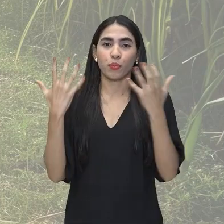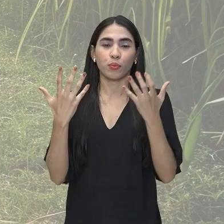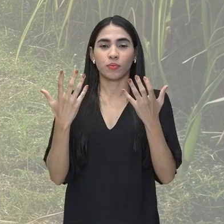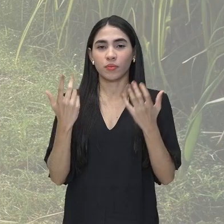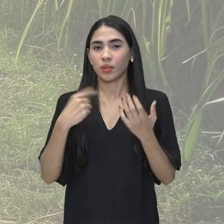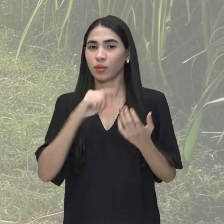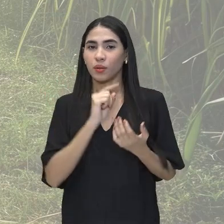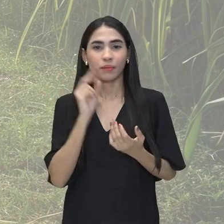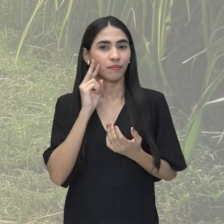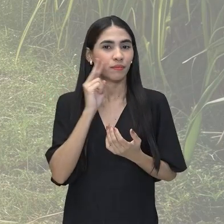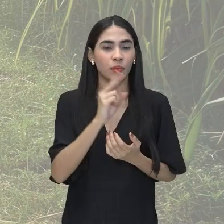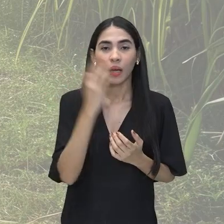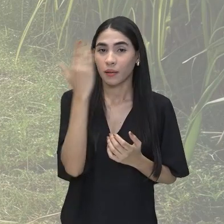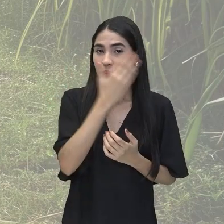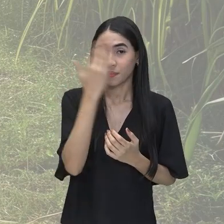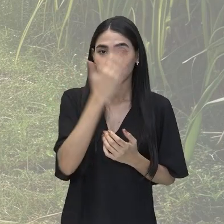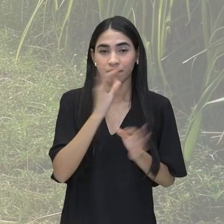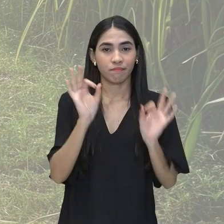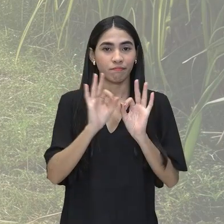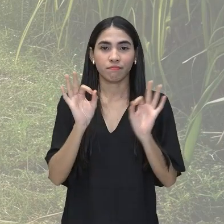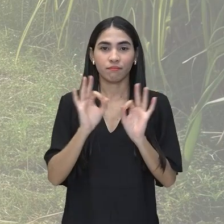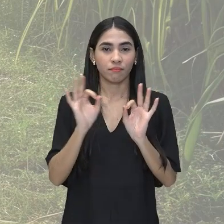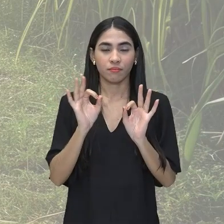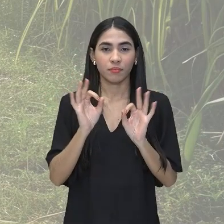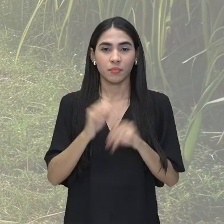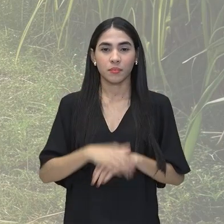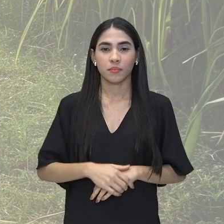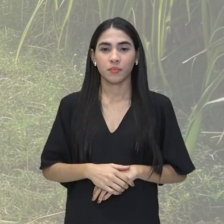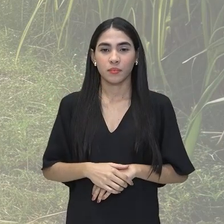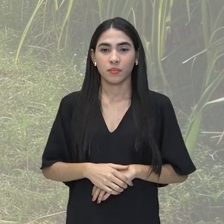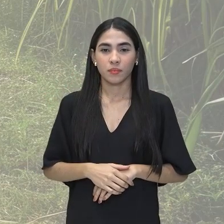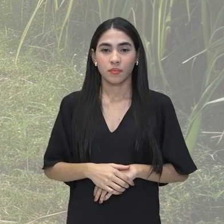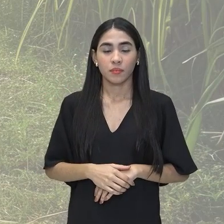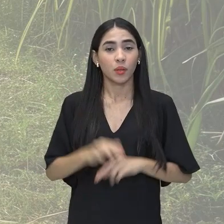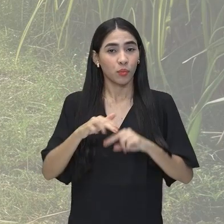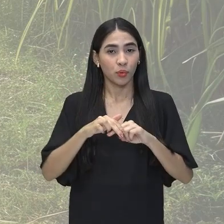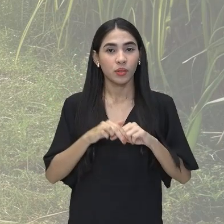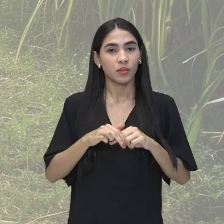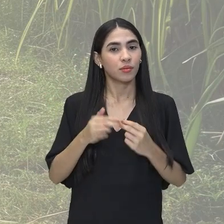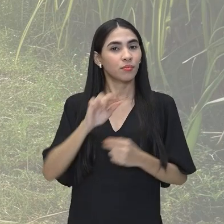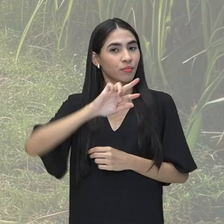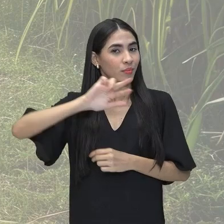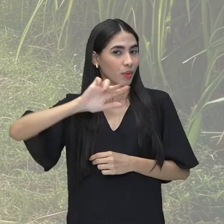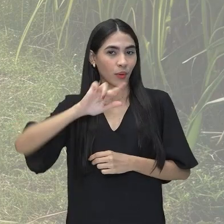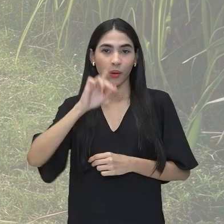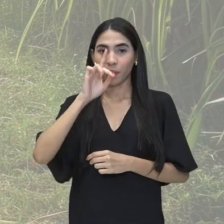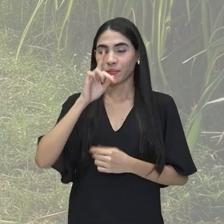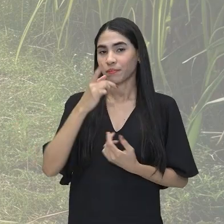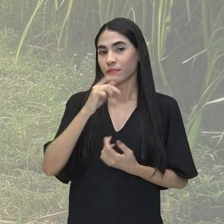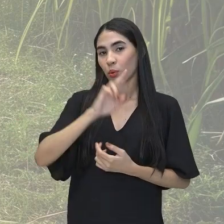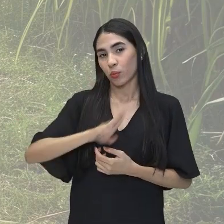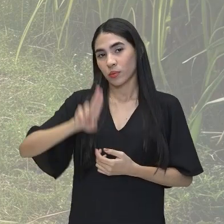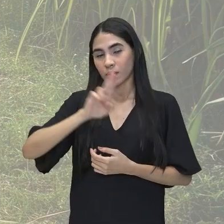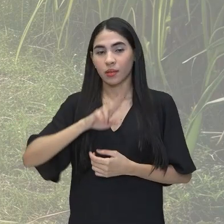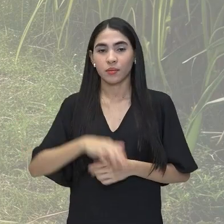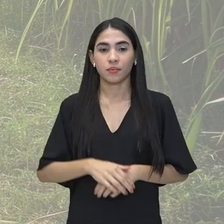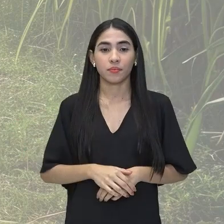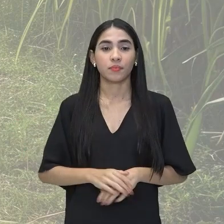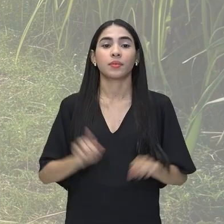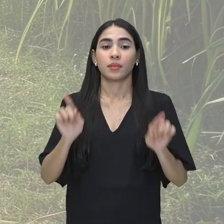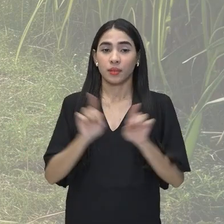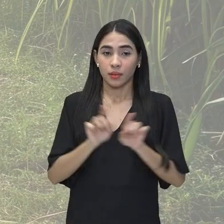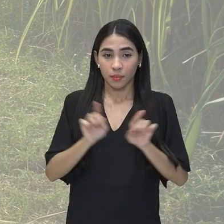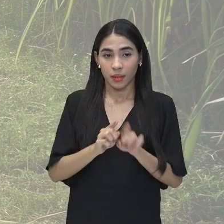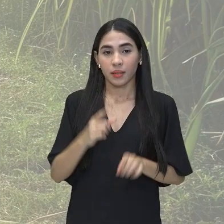iríamos conseguir ver o combustível pegando fogo. Por isso que ele não é utilizado. Além desses álcoois